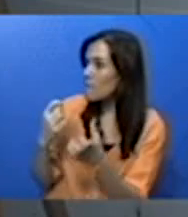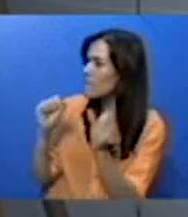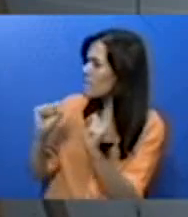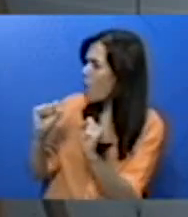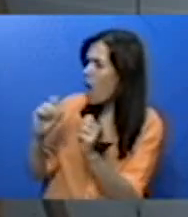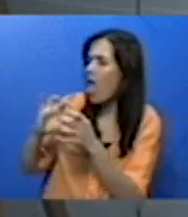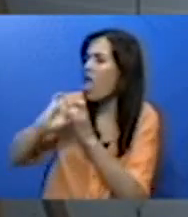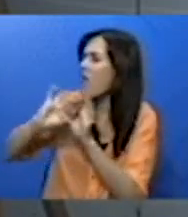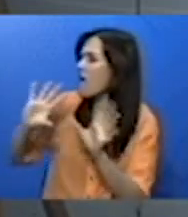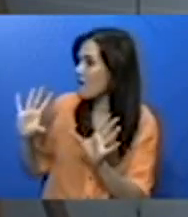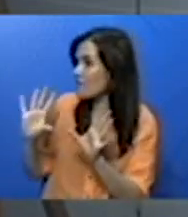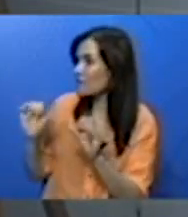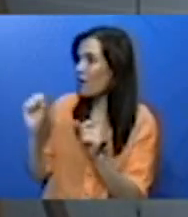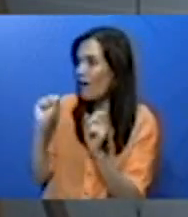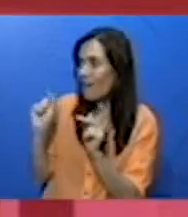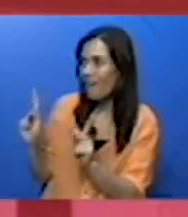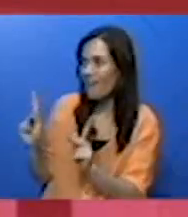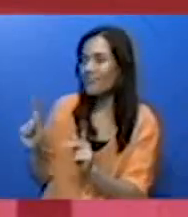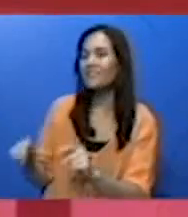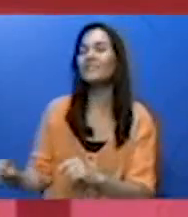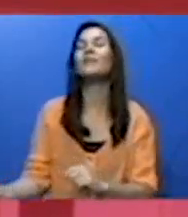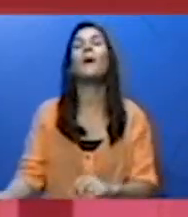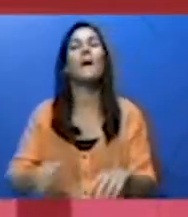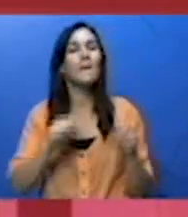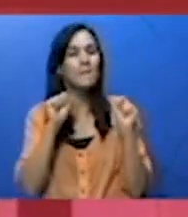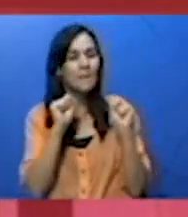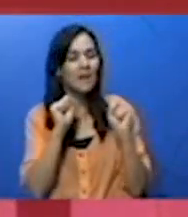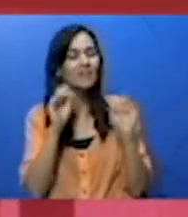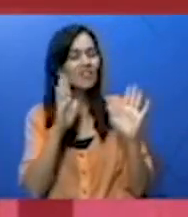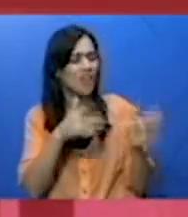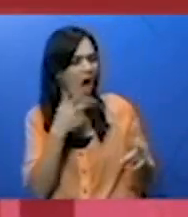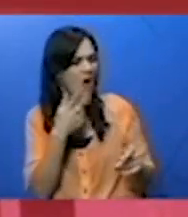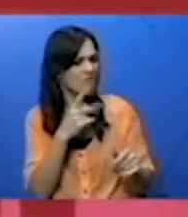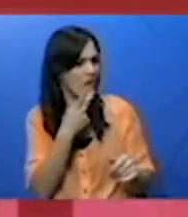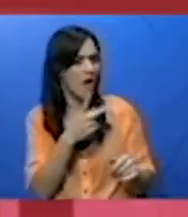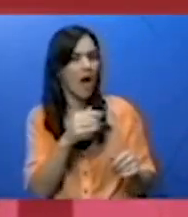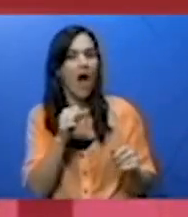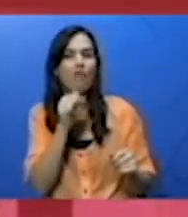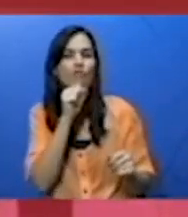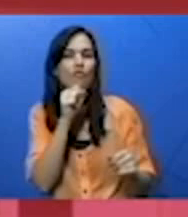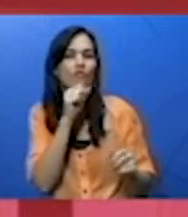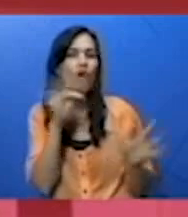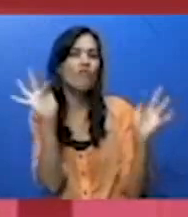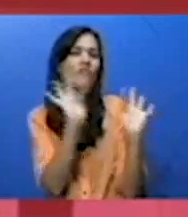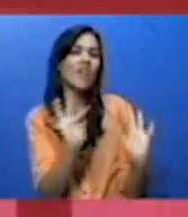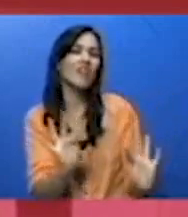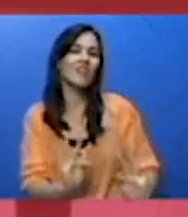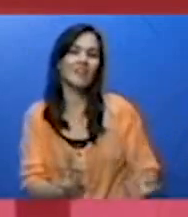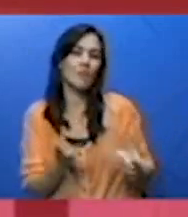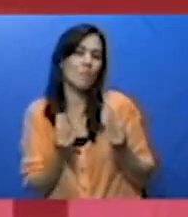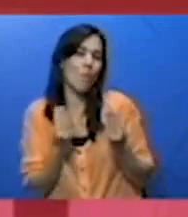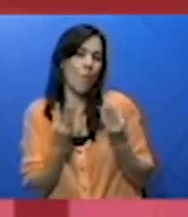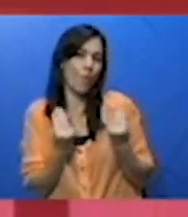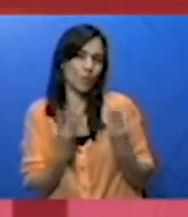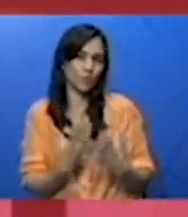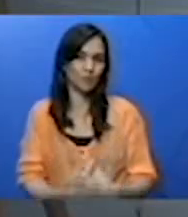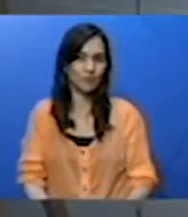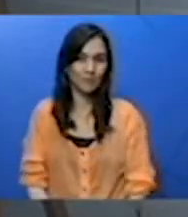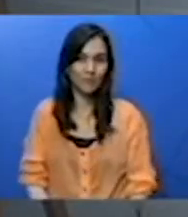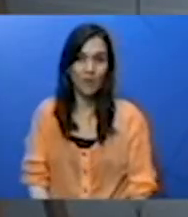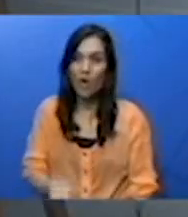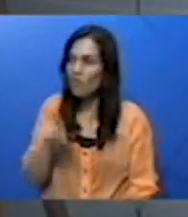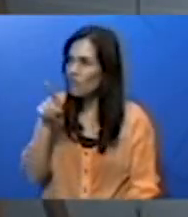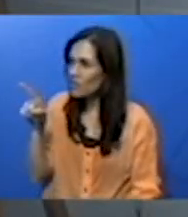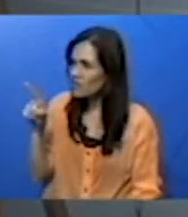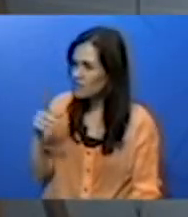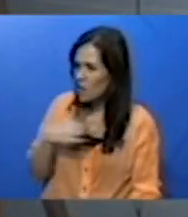pode vir, ok, Clarinha? Pode deixar, professora. Tenho certeza que ela vai ficar muito feliz. Clarinha, você é boa